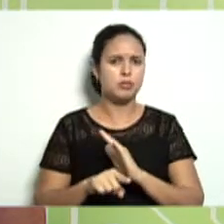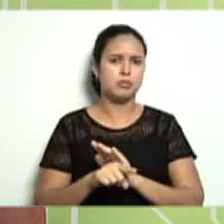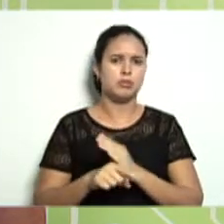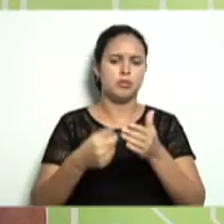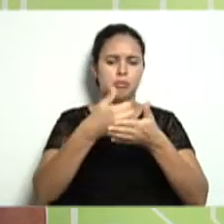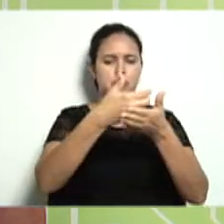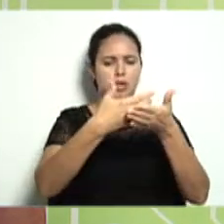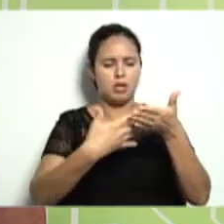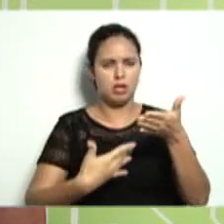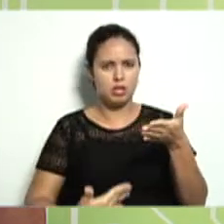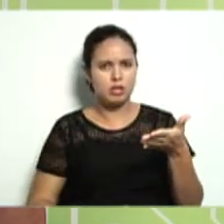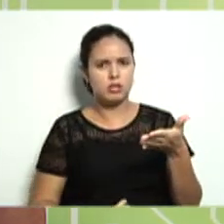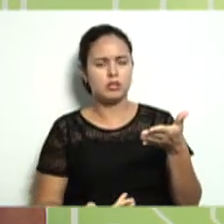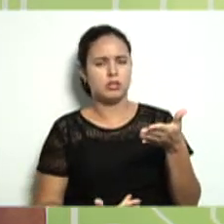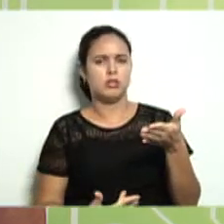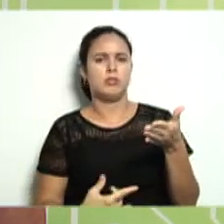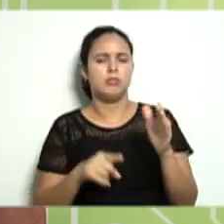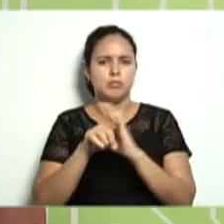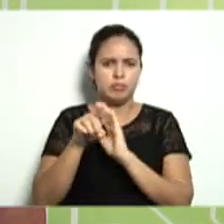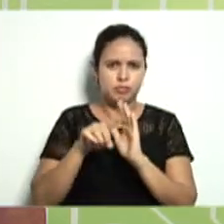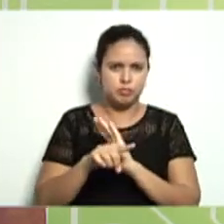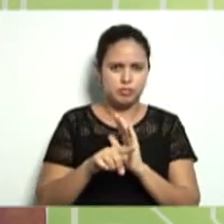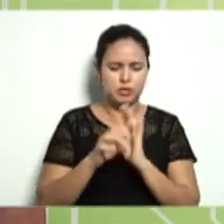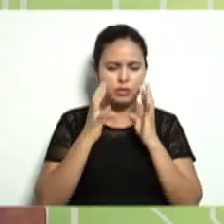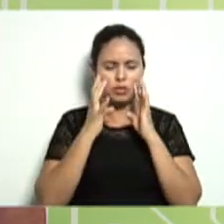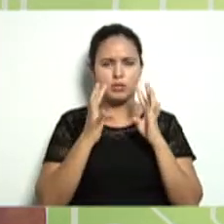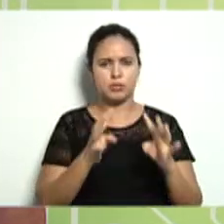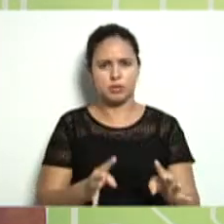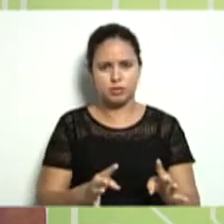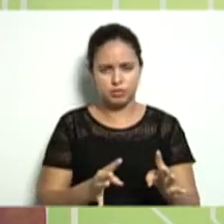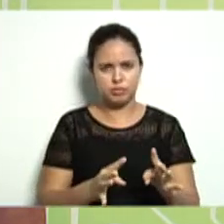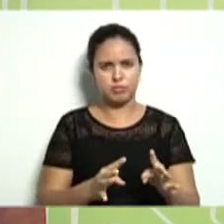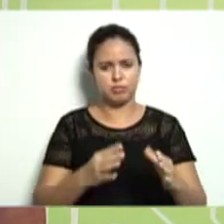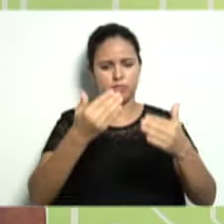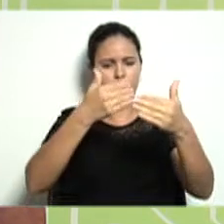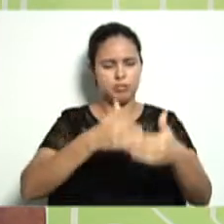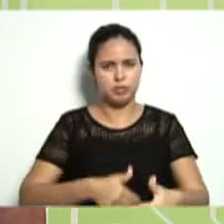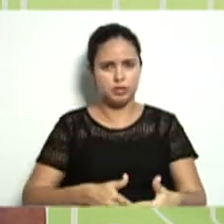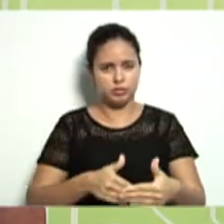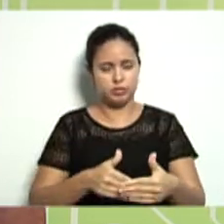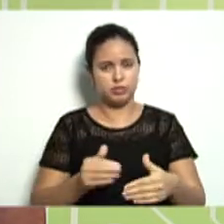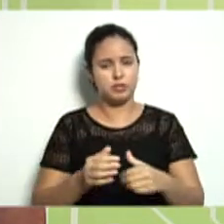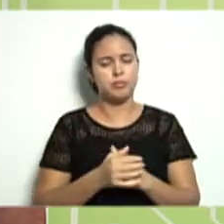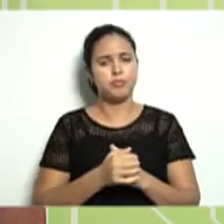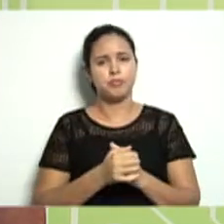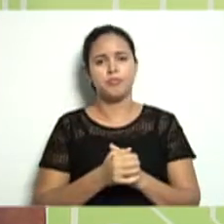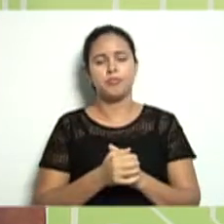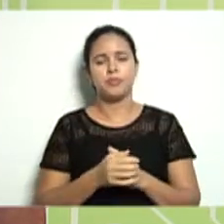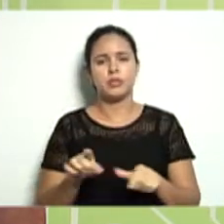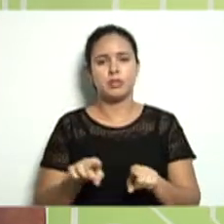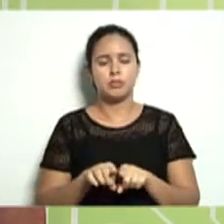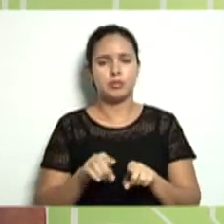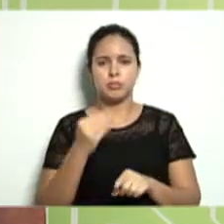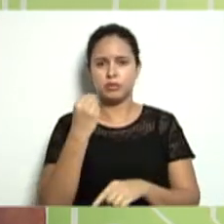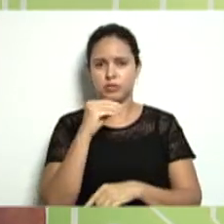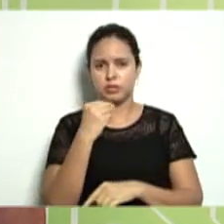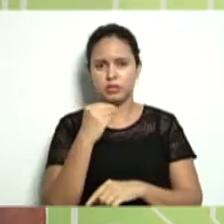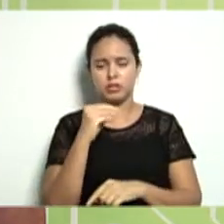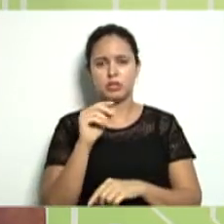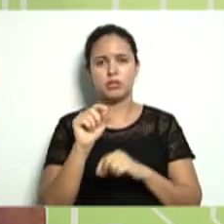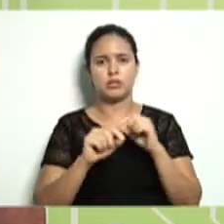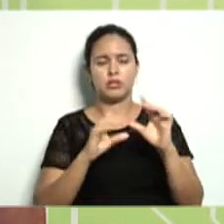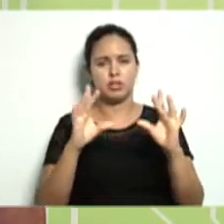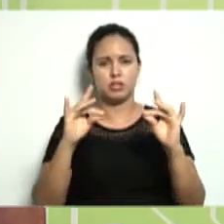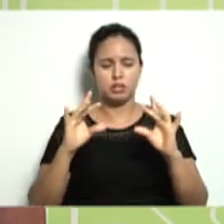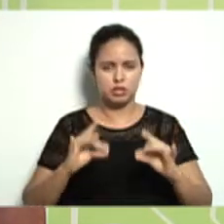elaboradas, um pouco mais, que exigem maior atenção na nossa avaliação. Já vou aproveitar aí que pediram para que a gente